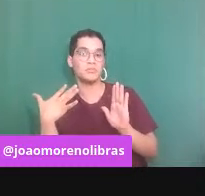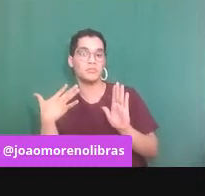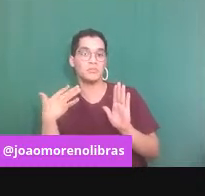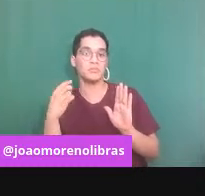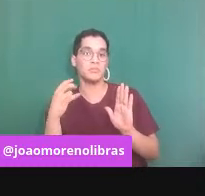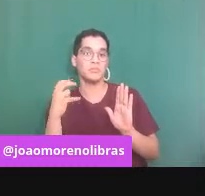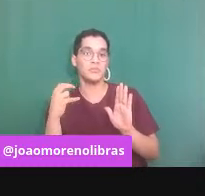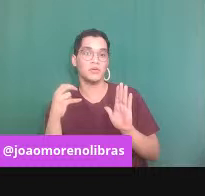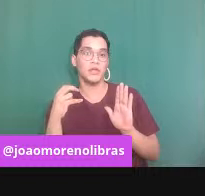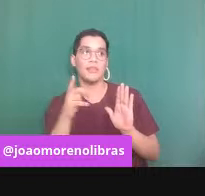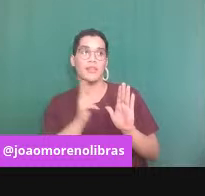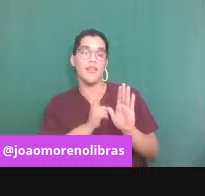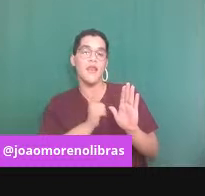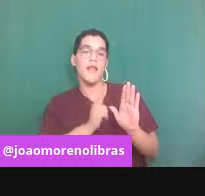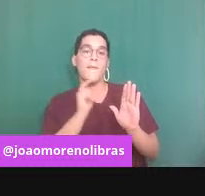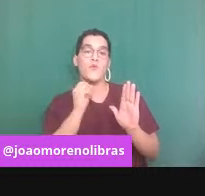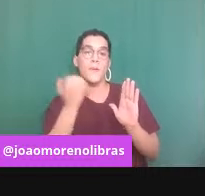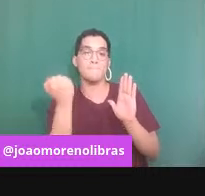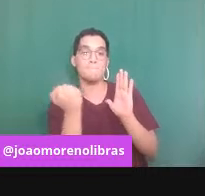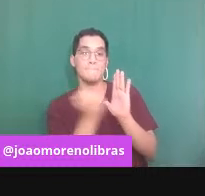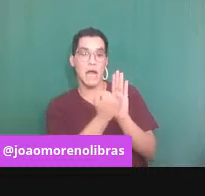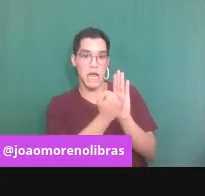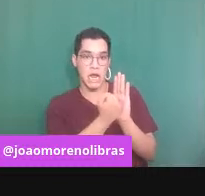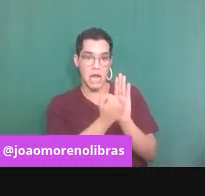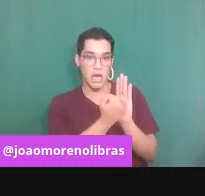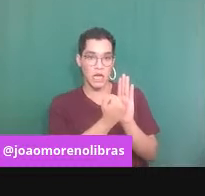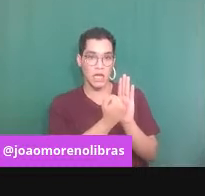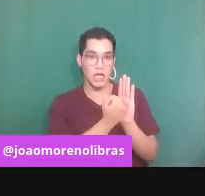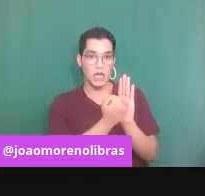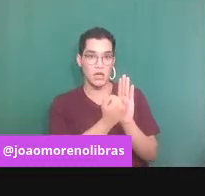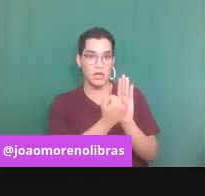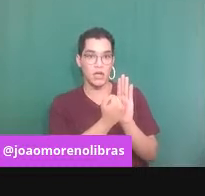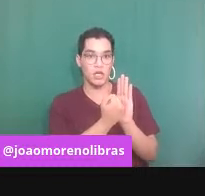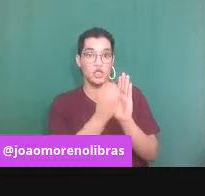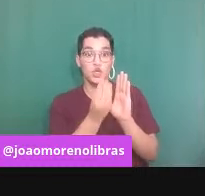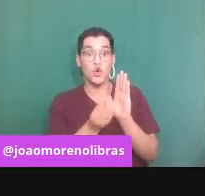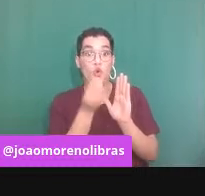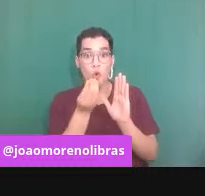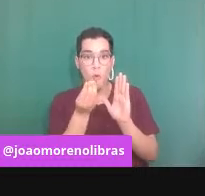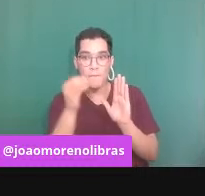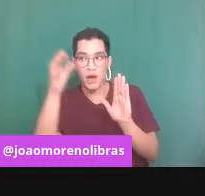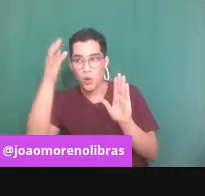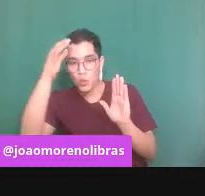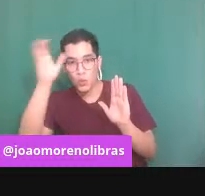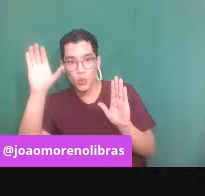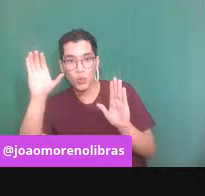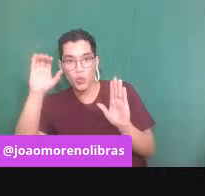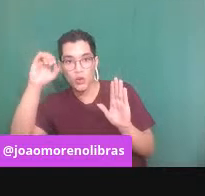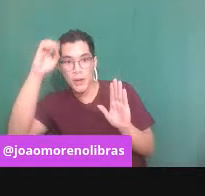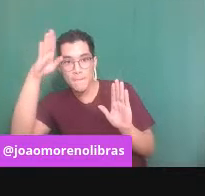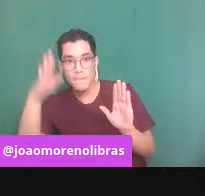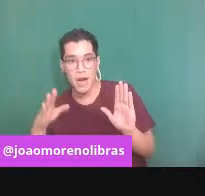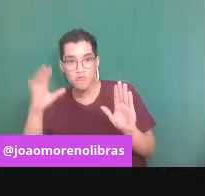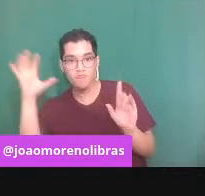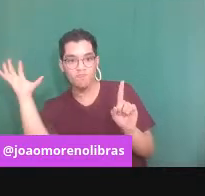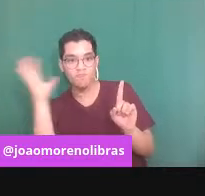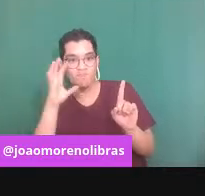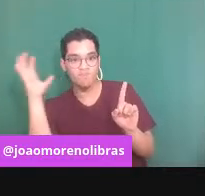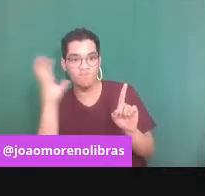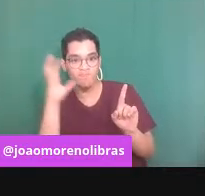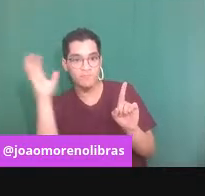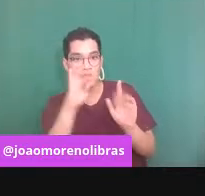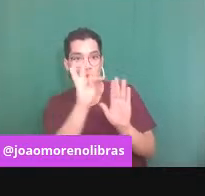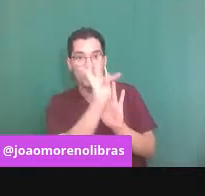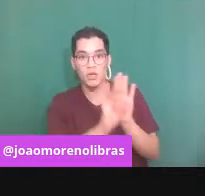dessas marcas de presença de culturas no nosso país, hoje, na cidade de São Paulo,